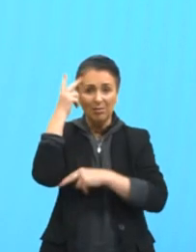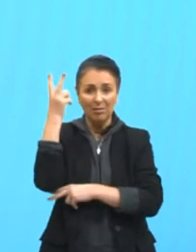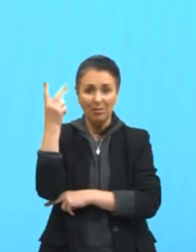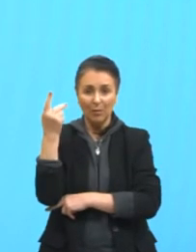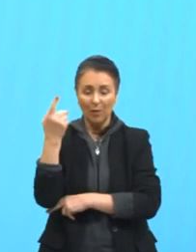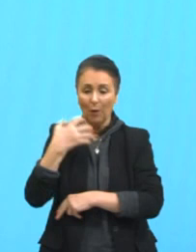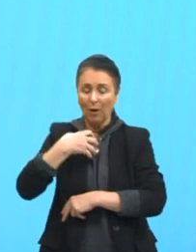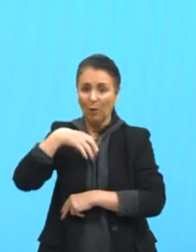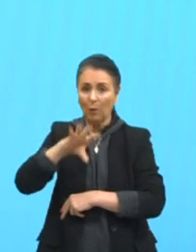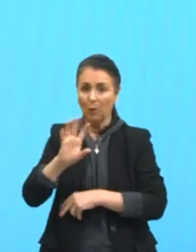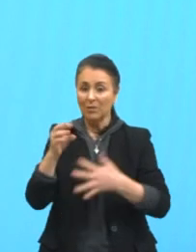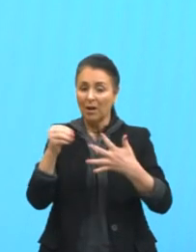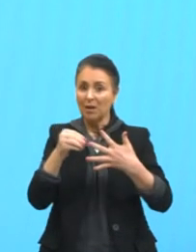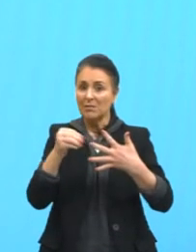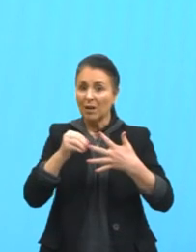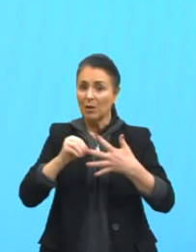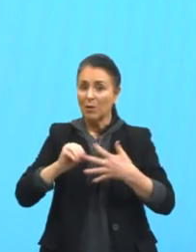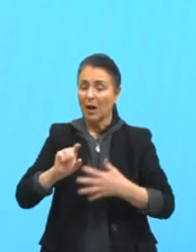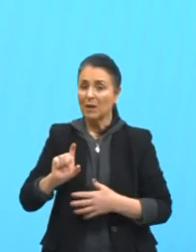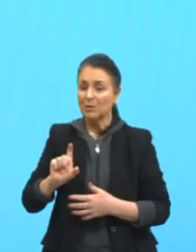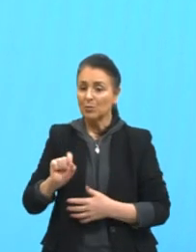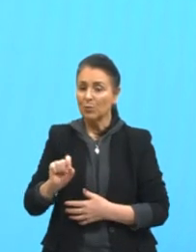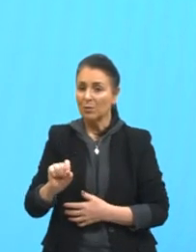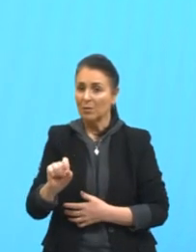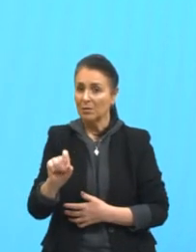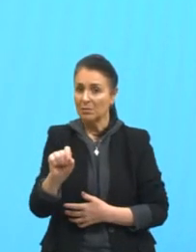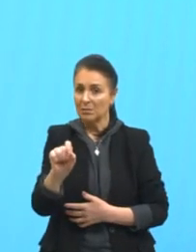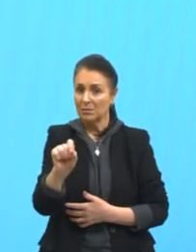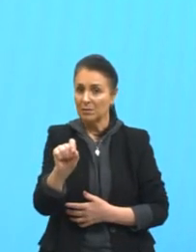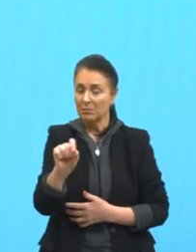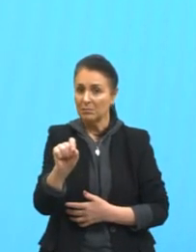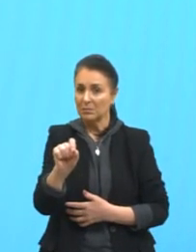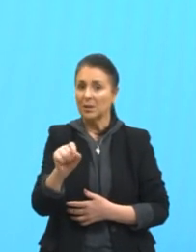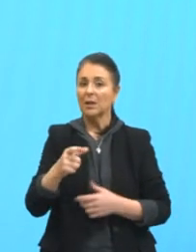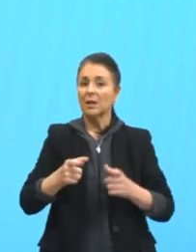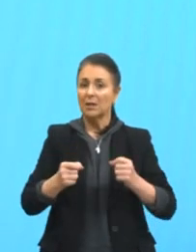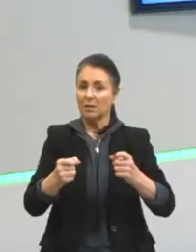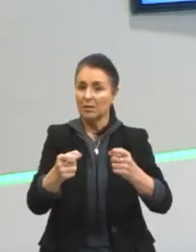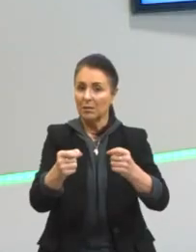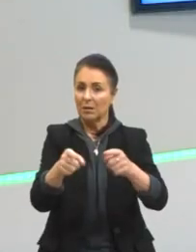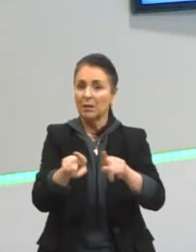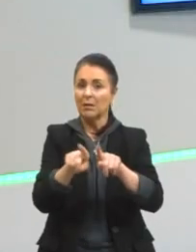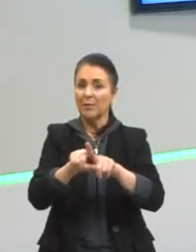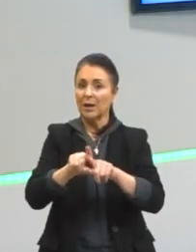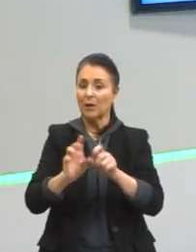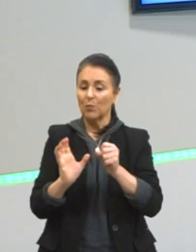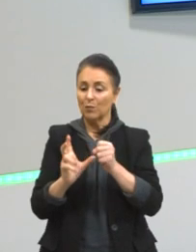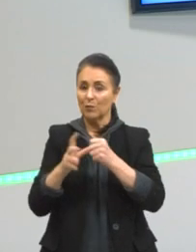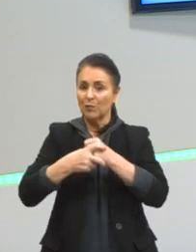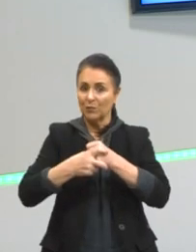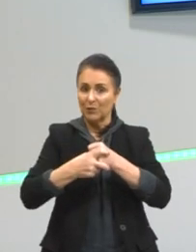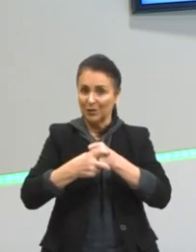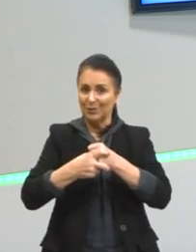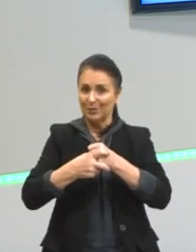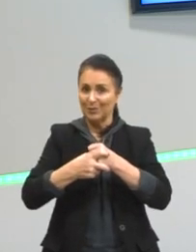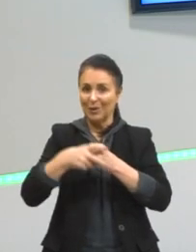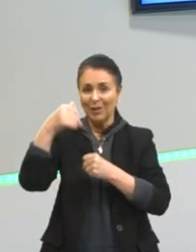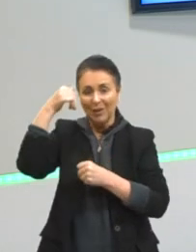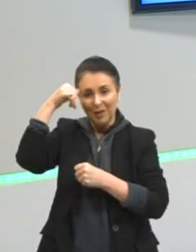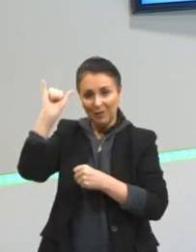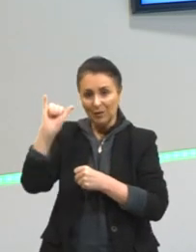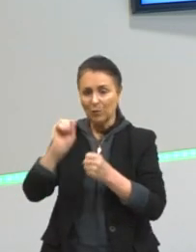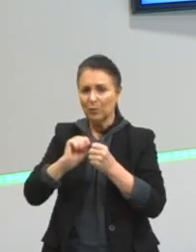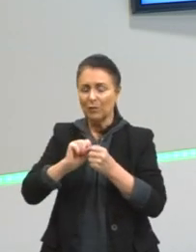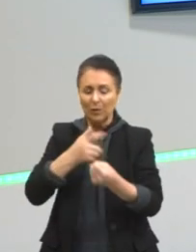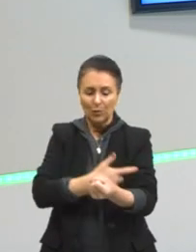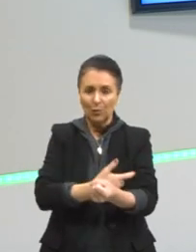contra as células cancerosas e células infectadas por vírus tá então quando a gente faz um